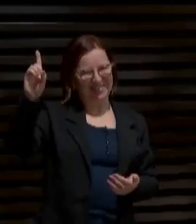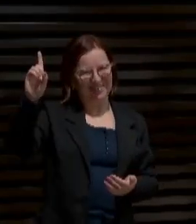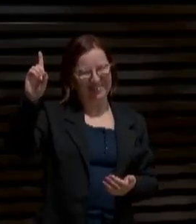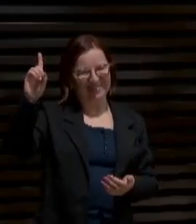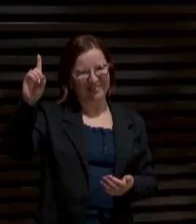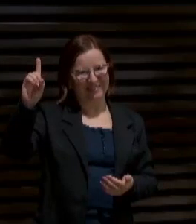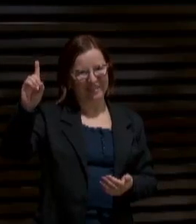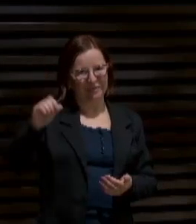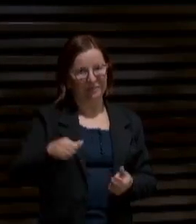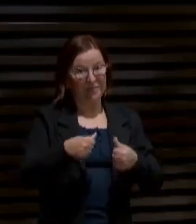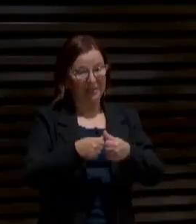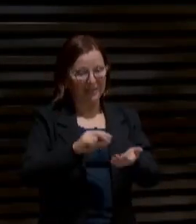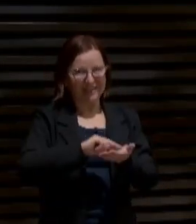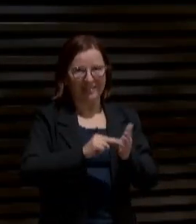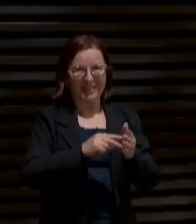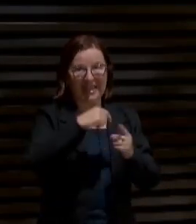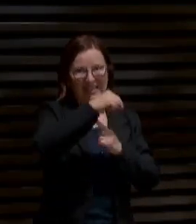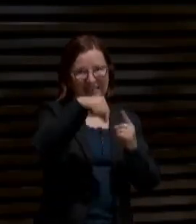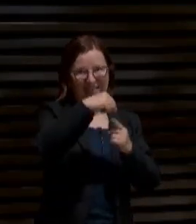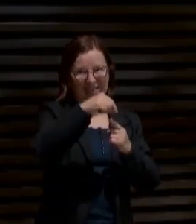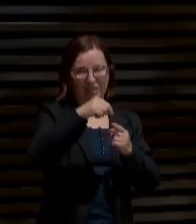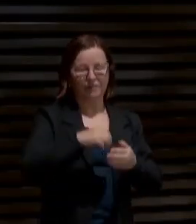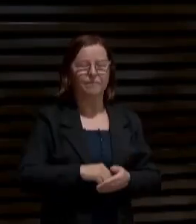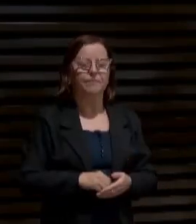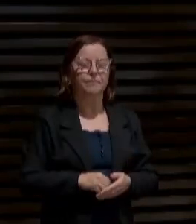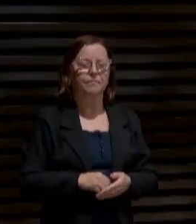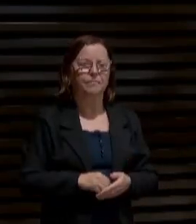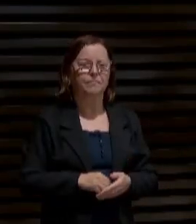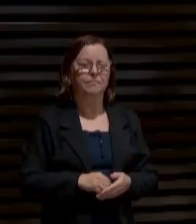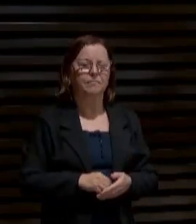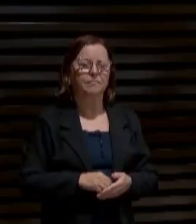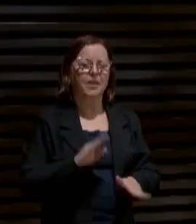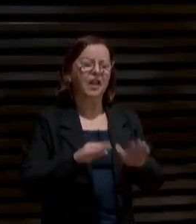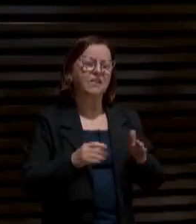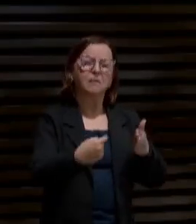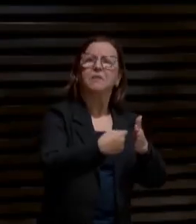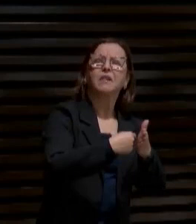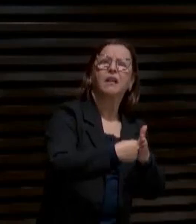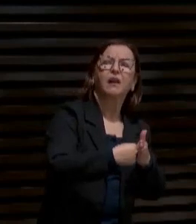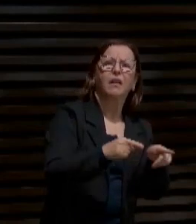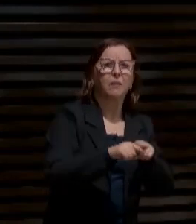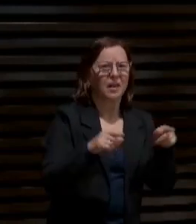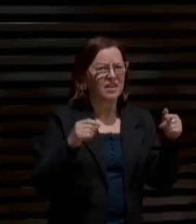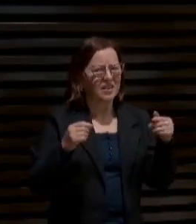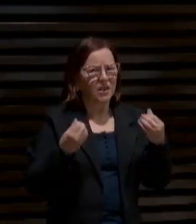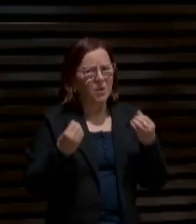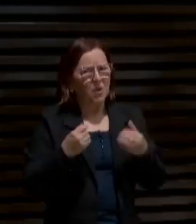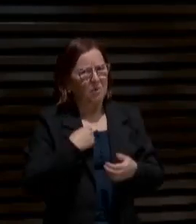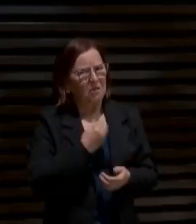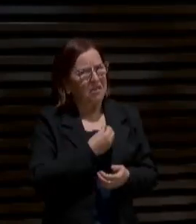isso é vida de santidade meu irmão aí as pessoas perguntam Às vezes a Mas como que vou viver em santidade